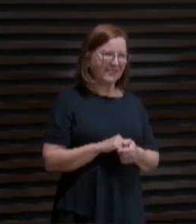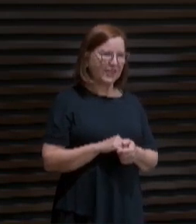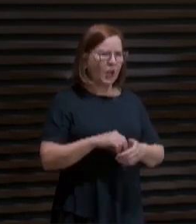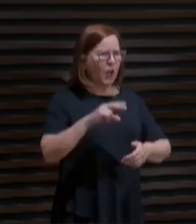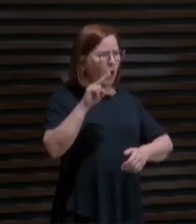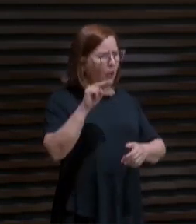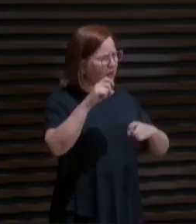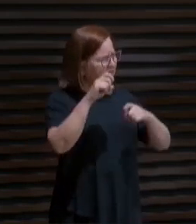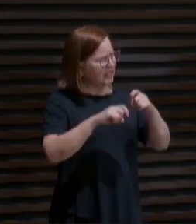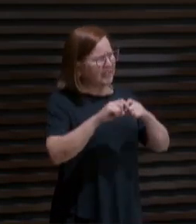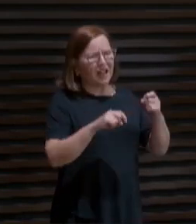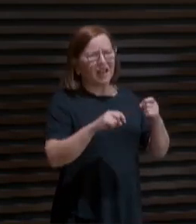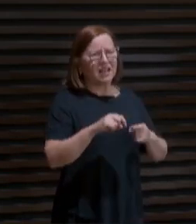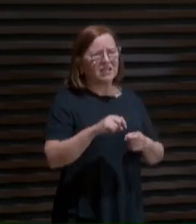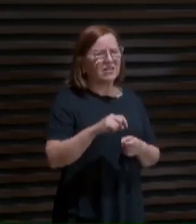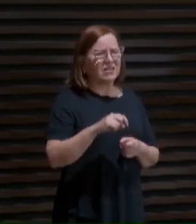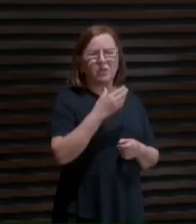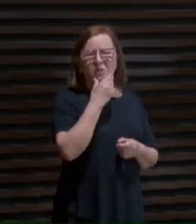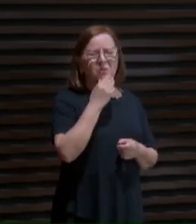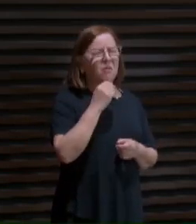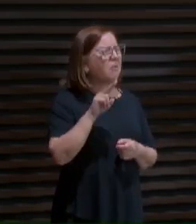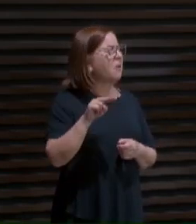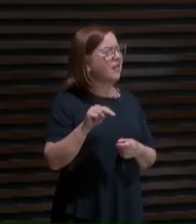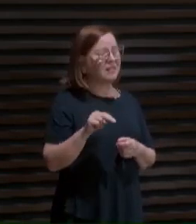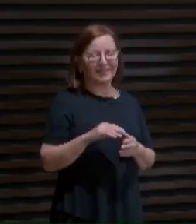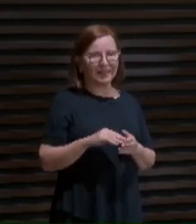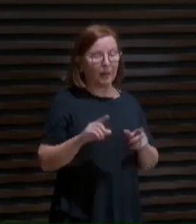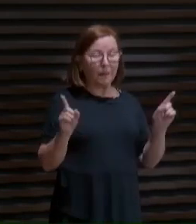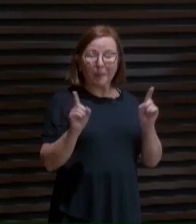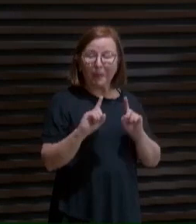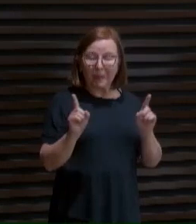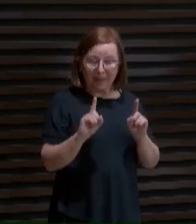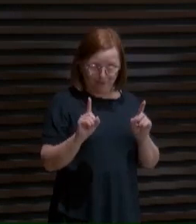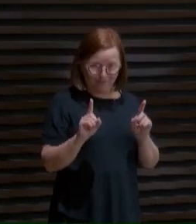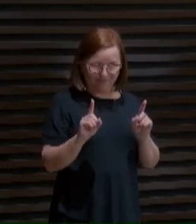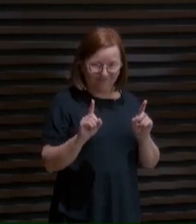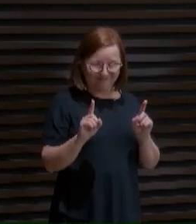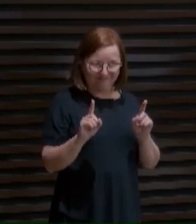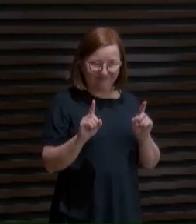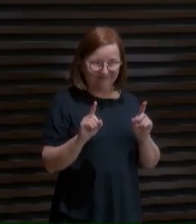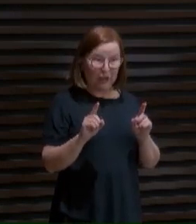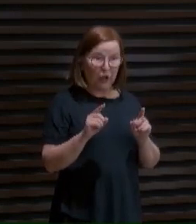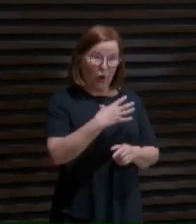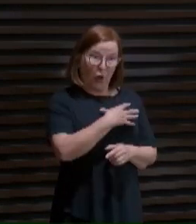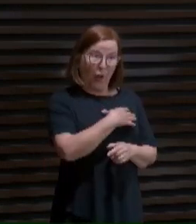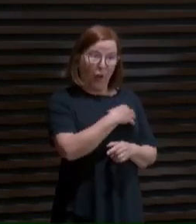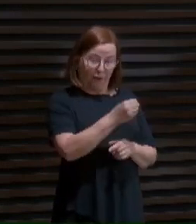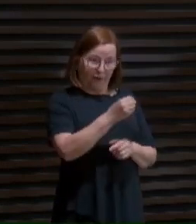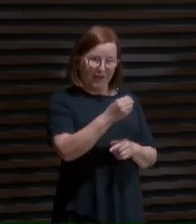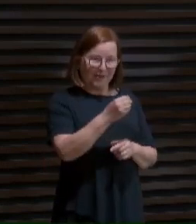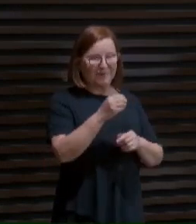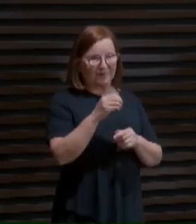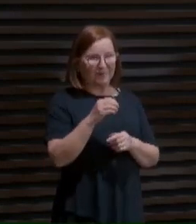Nunca tive relações com homem algum. Diz: não é assim. O ente que vai ser, a